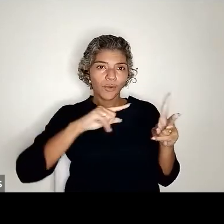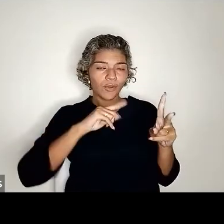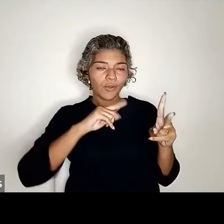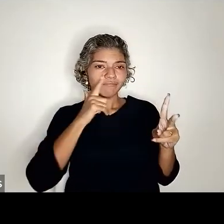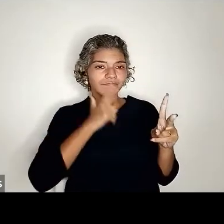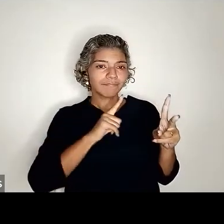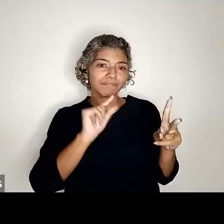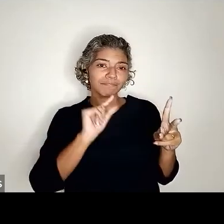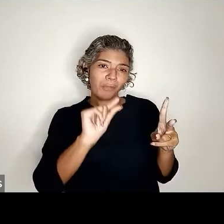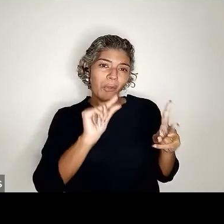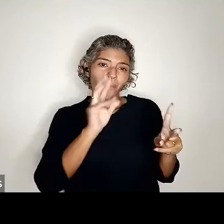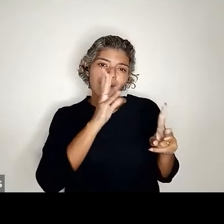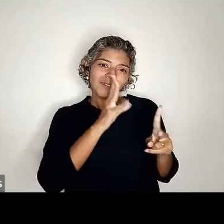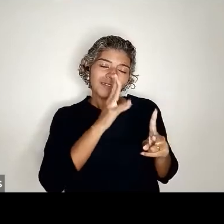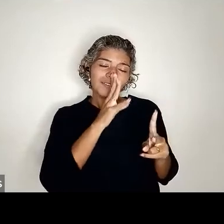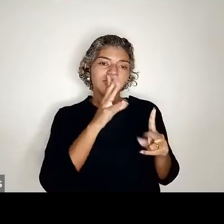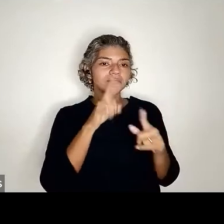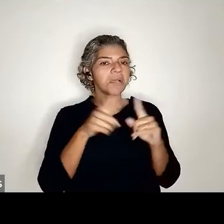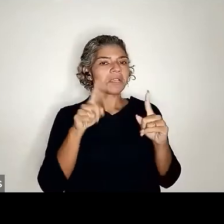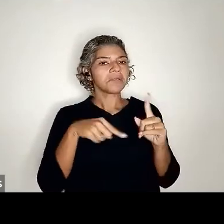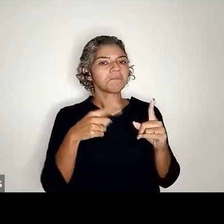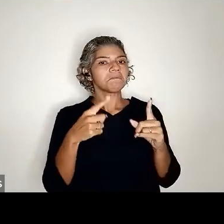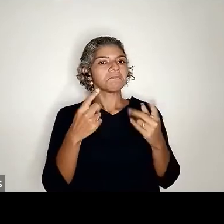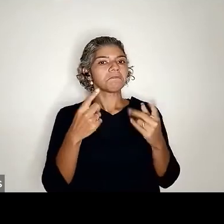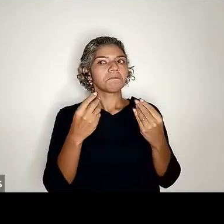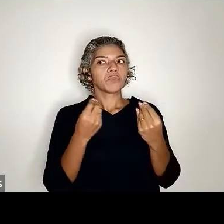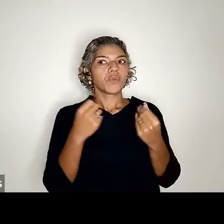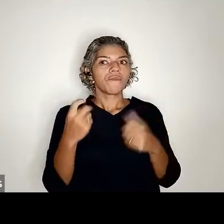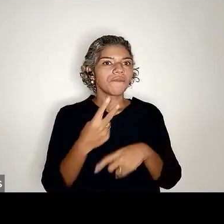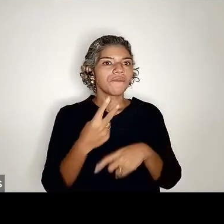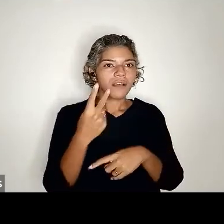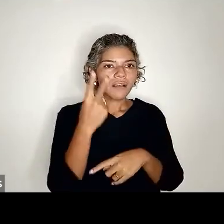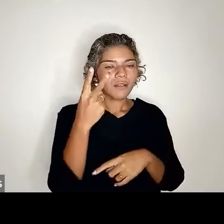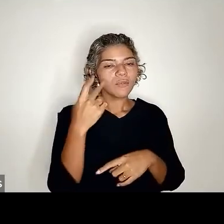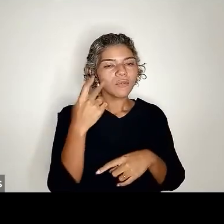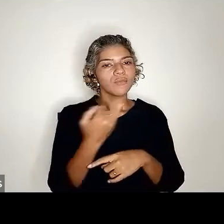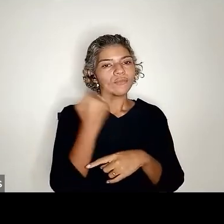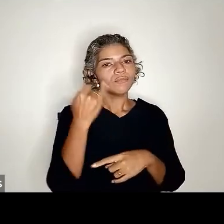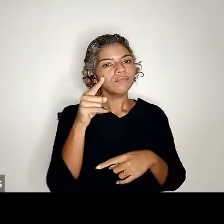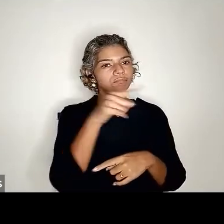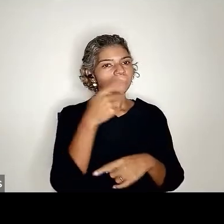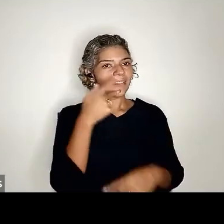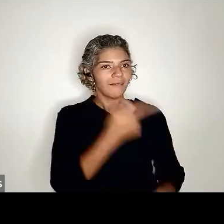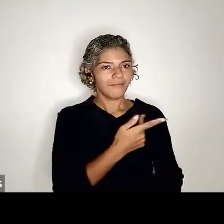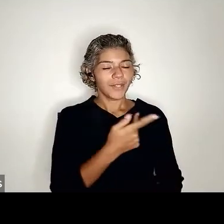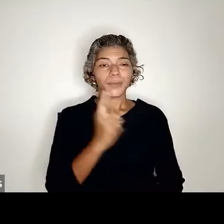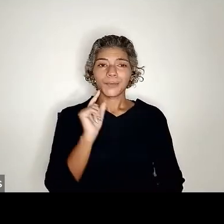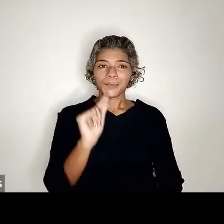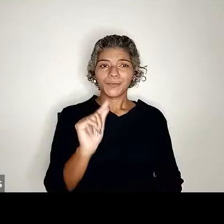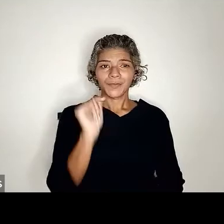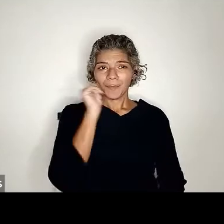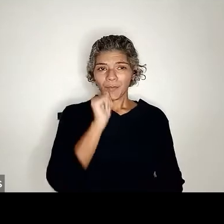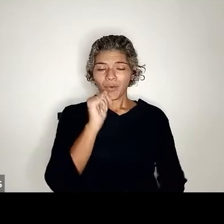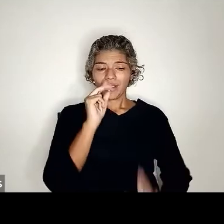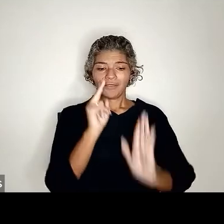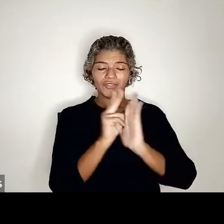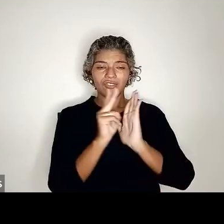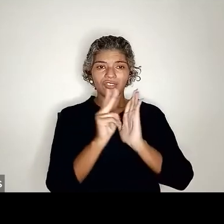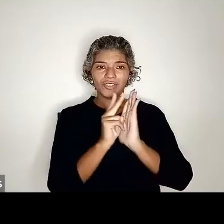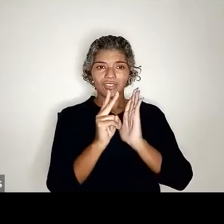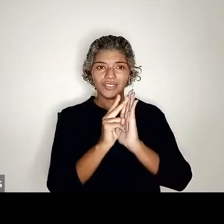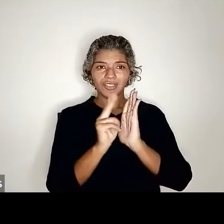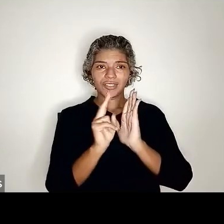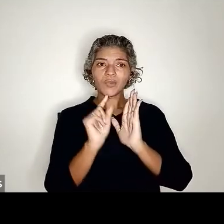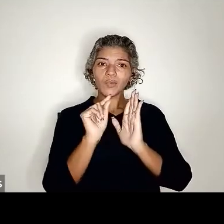muito importante, muito enriquecedor, destacar na fala dela, quando ela fala que para a mulher indígena, a primeira professora é a mais velha,